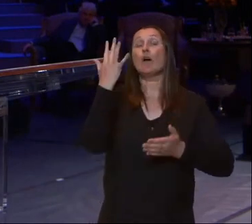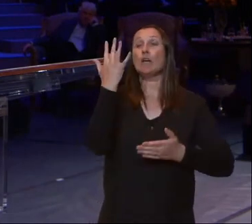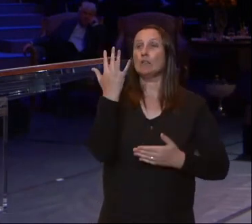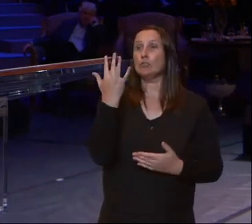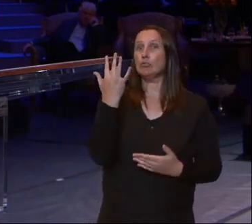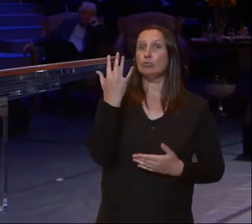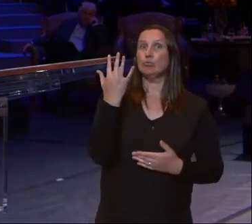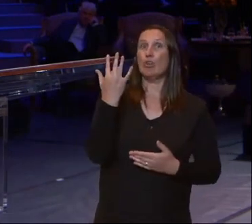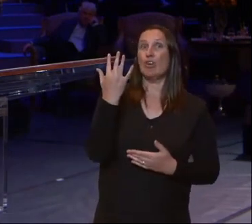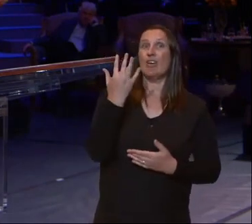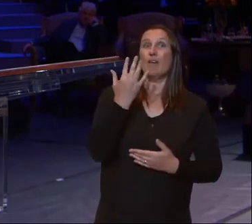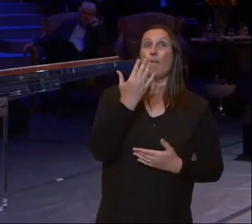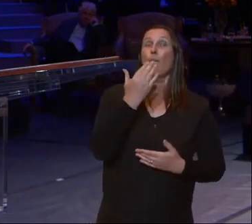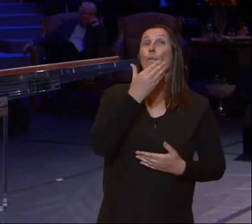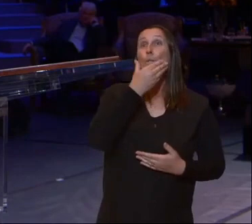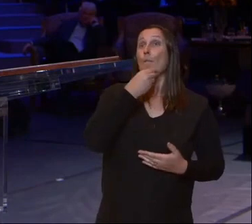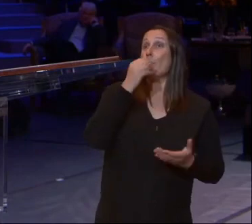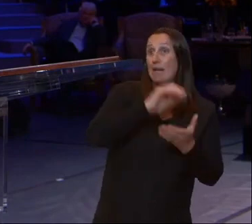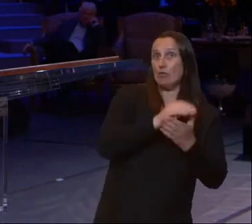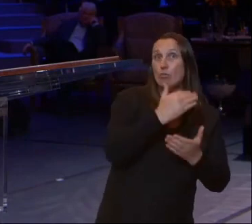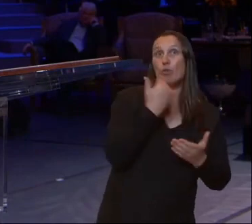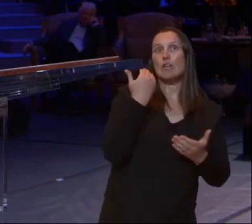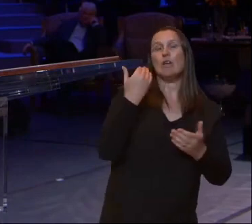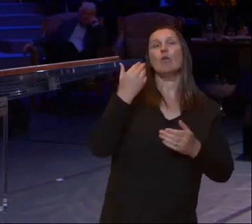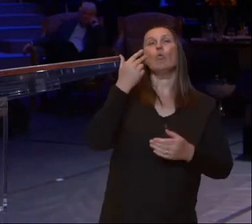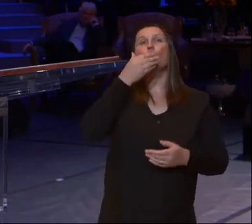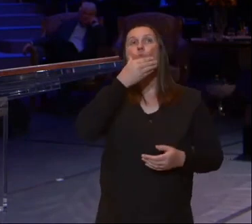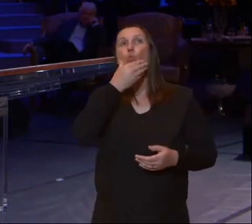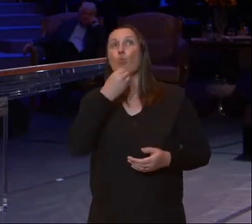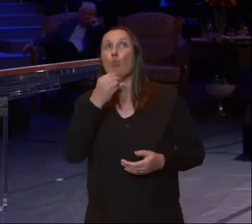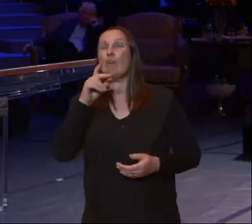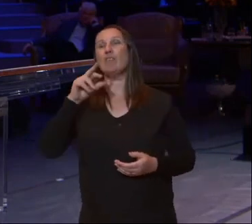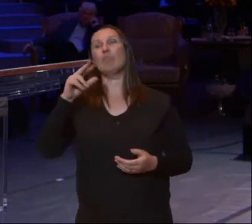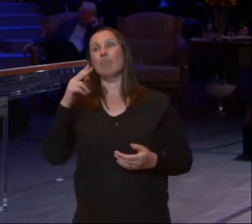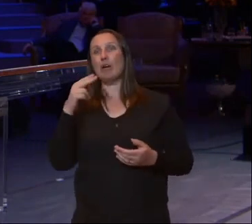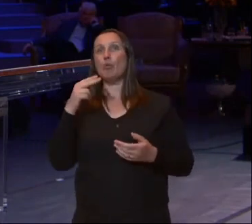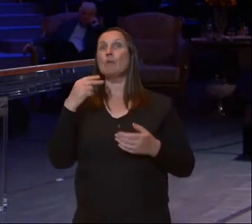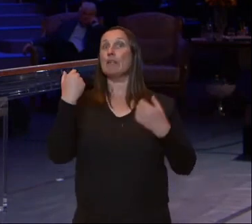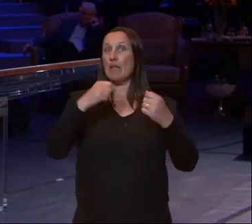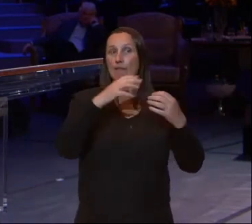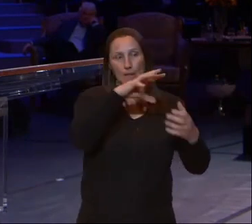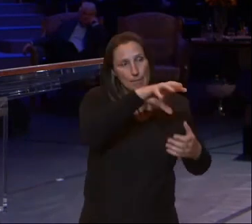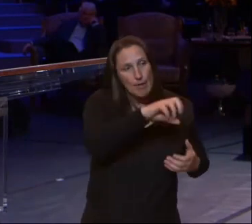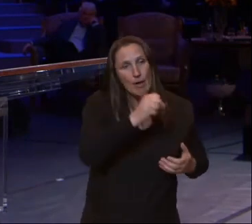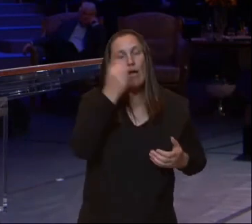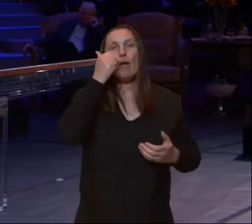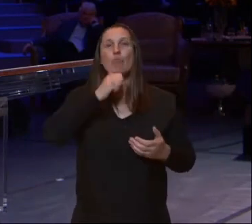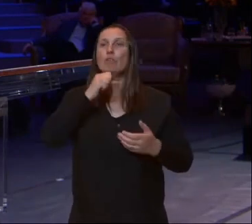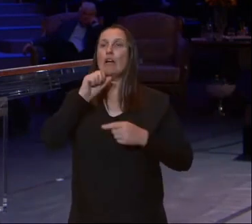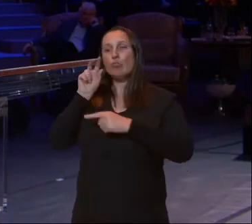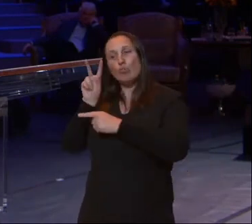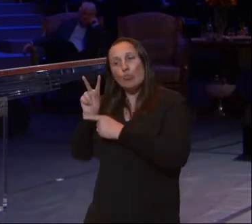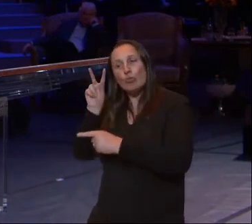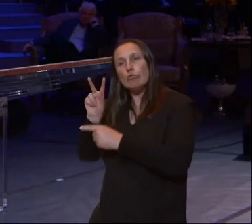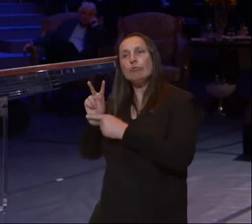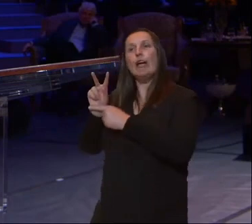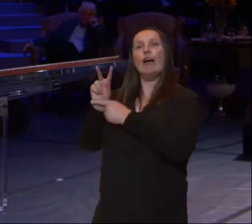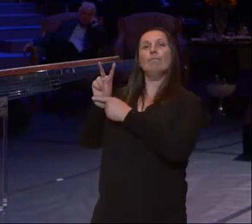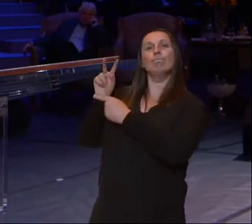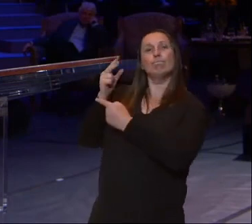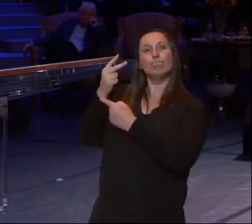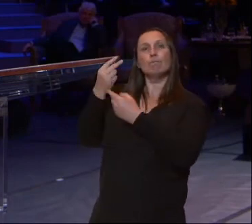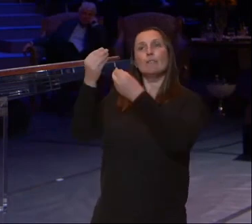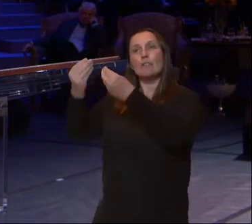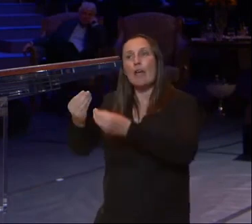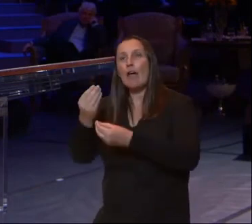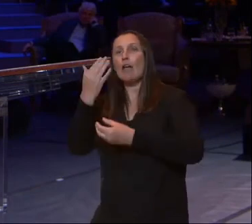um irmão, alguém da família deveria assumir aquela mulher como sua esposa, sustentá-la, e esse era o